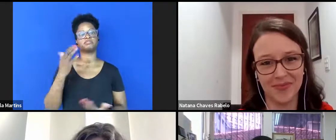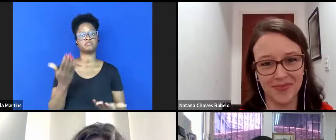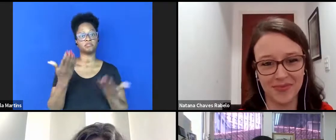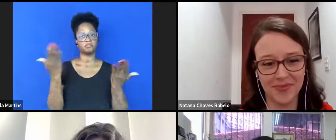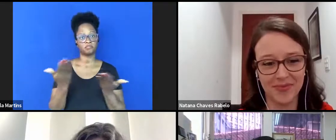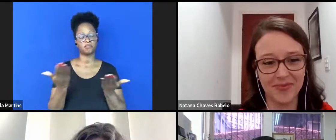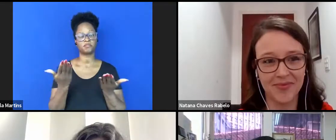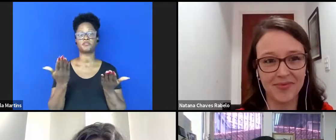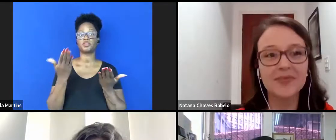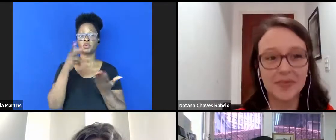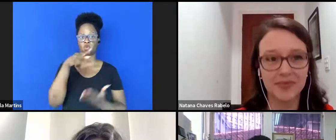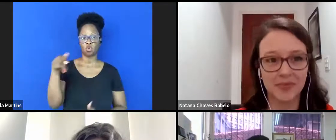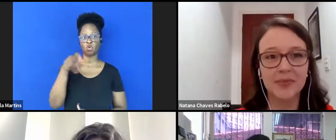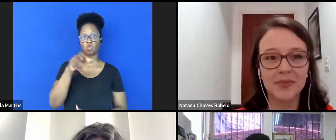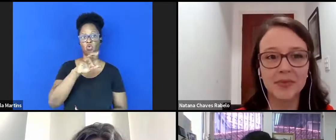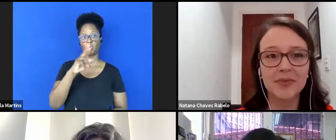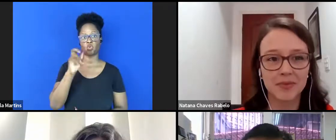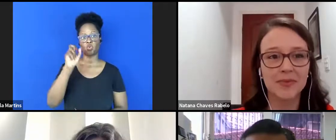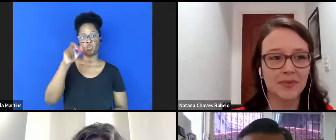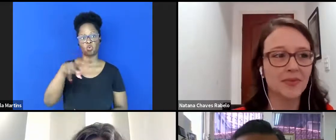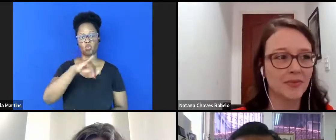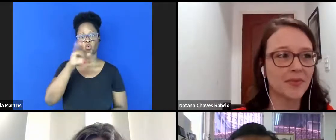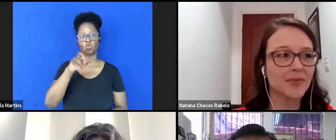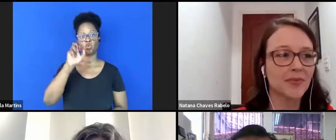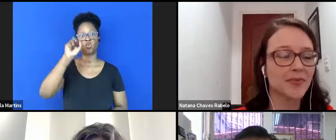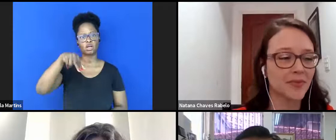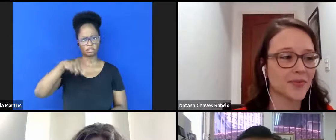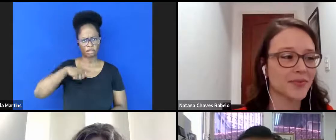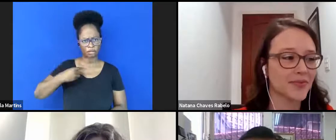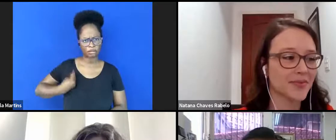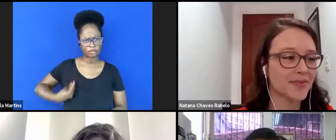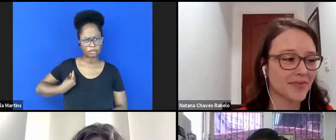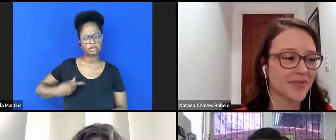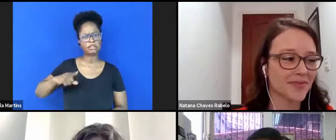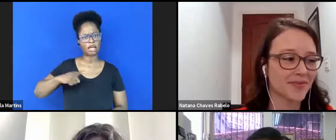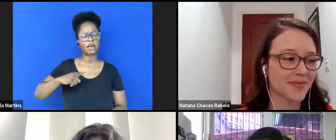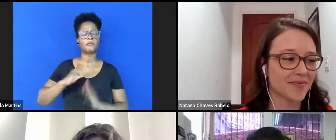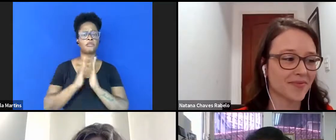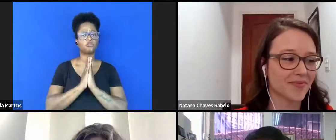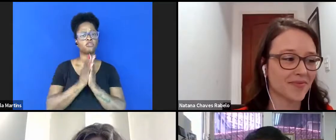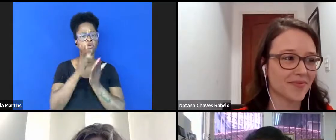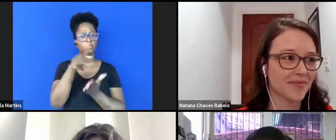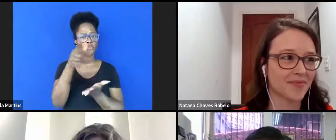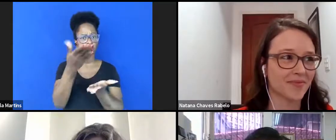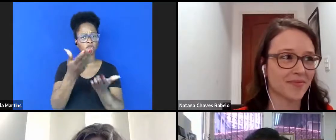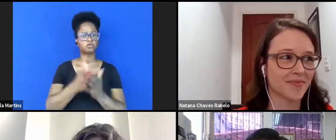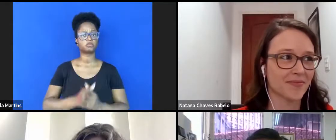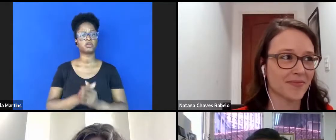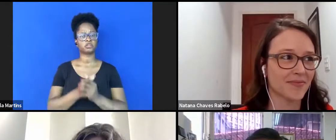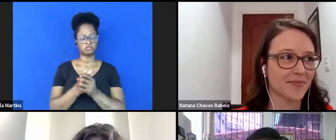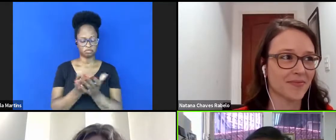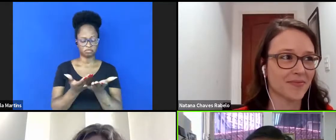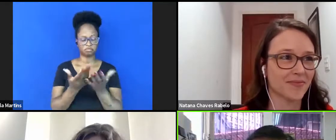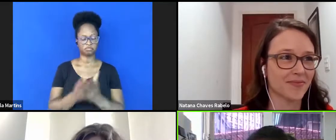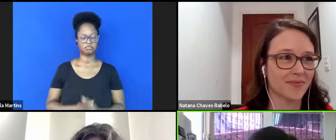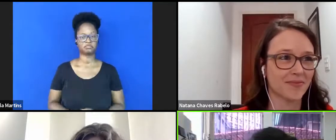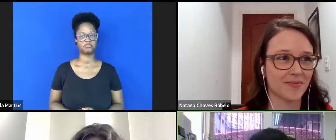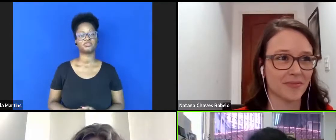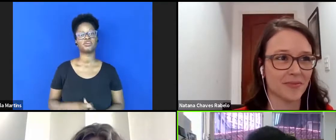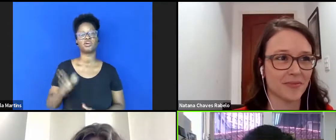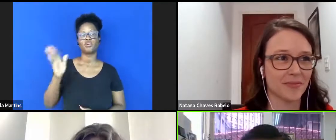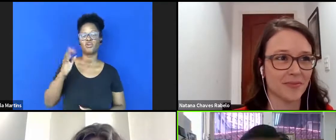O professor Juan, ele tá aqui? Então, por favor, professor, com a palavra. Olá, bom